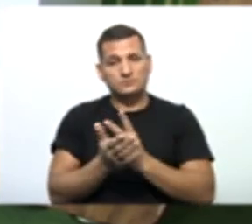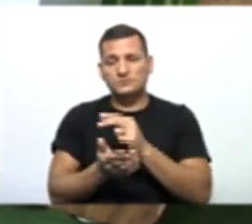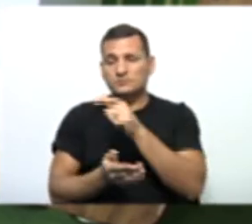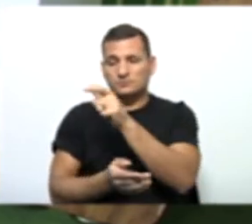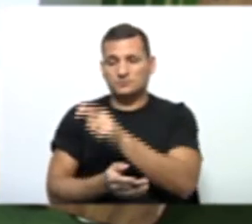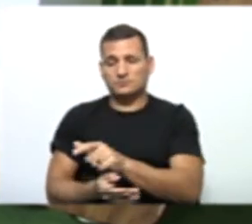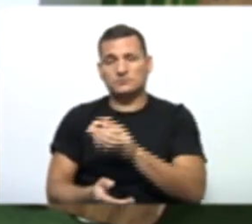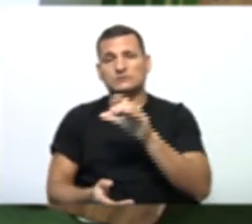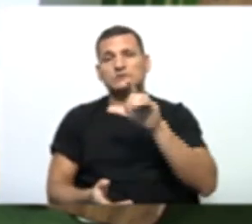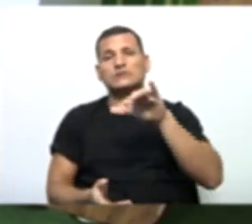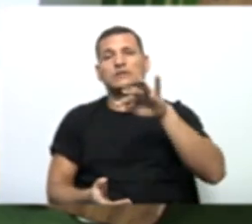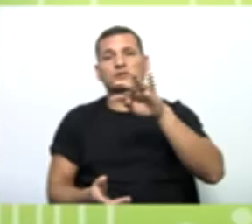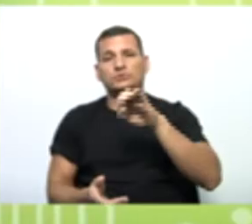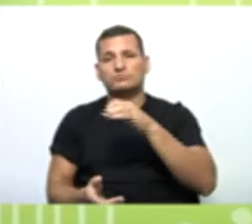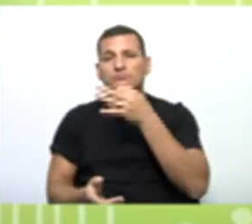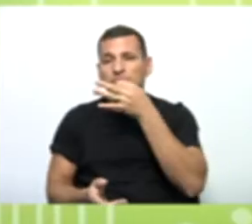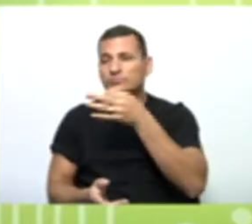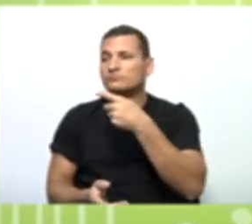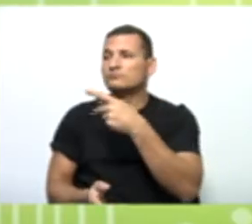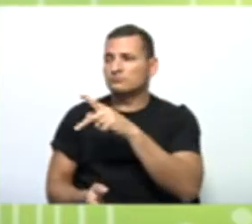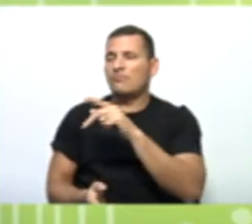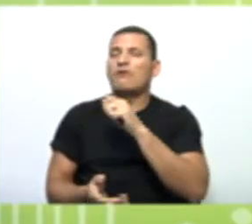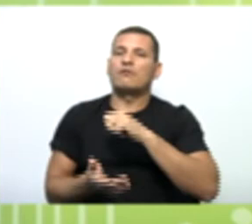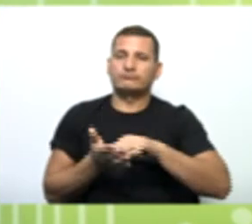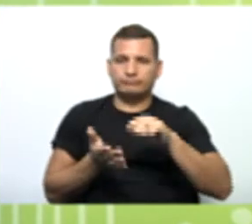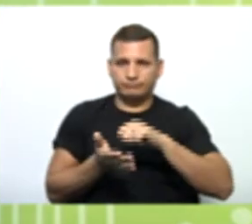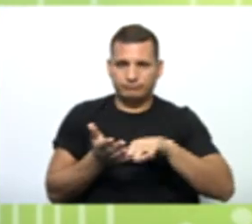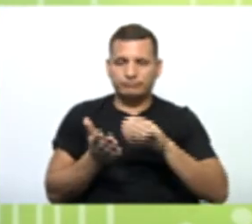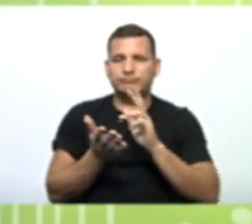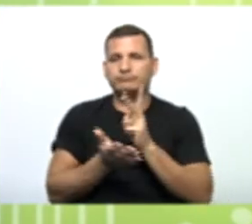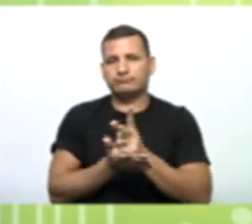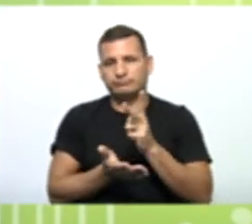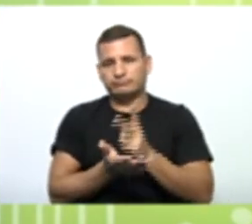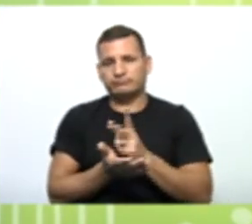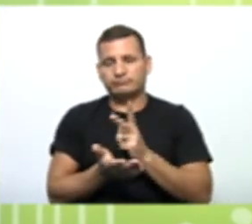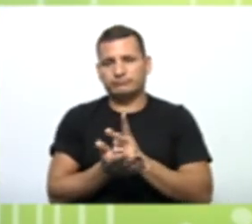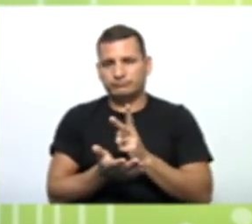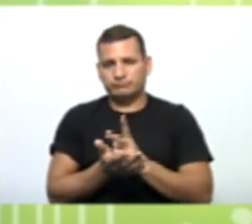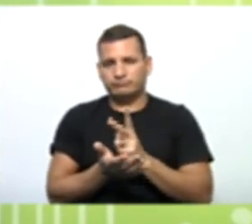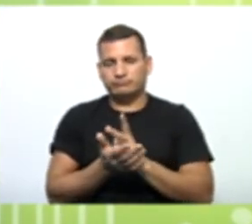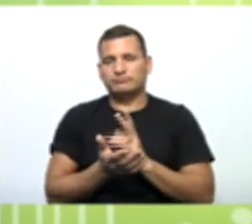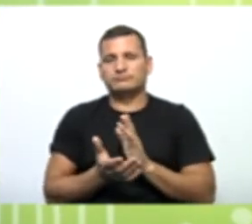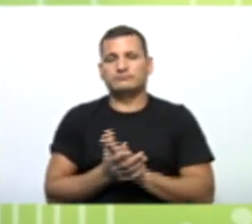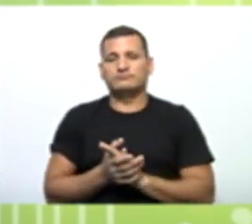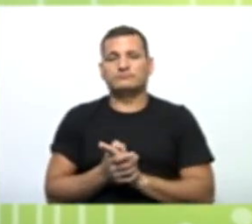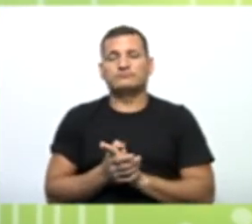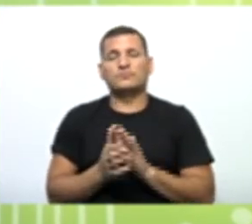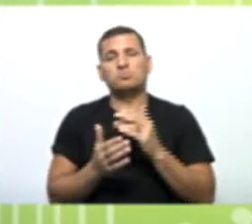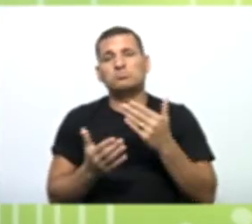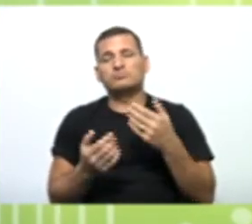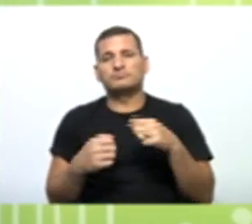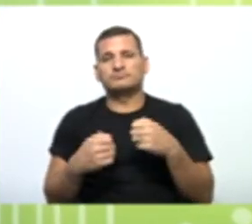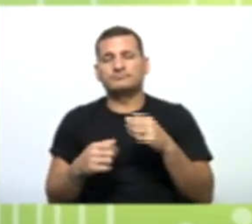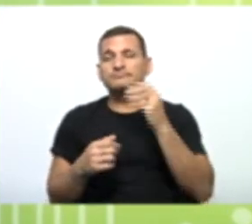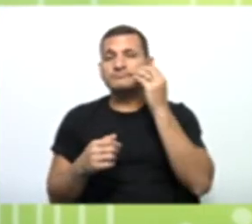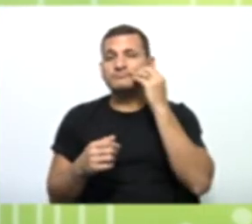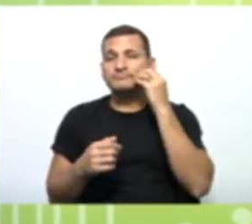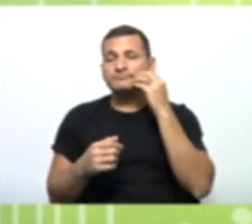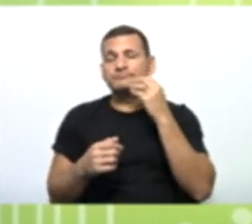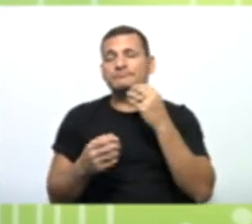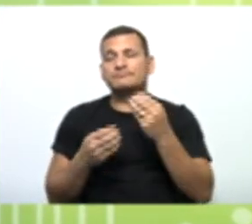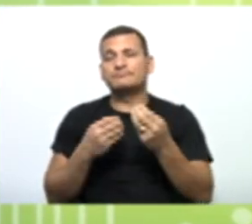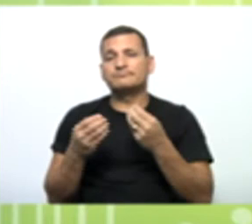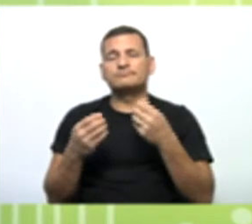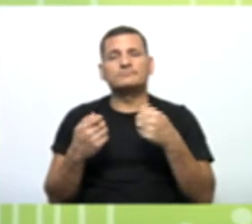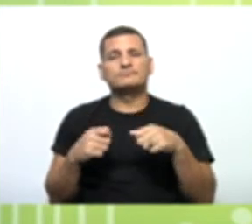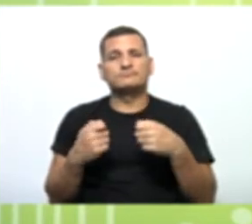Luiz? Isso aí. Então, assim, essa dica do Silmar, a questão do seu usuário, né? O seu usuário, o seu cliente, na